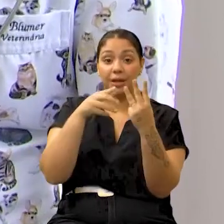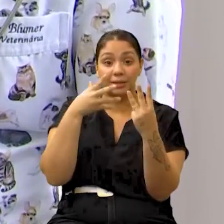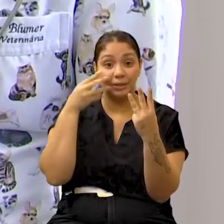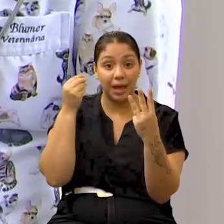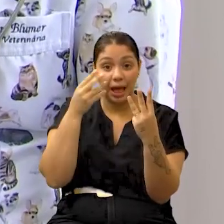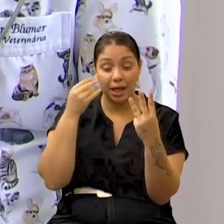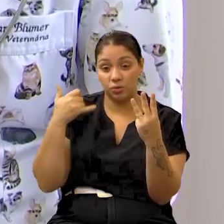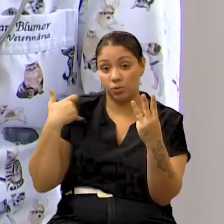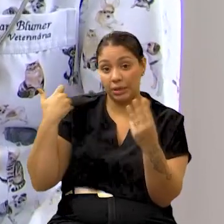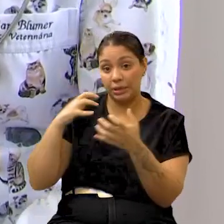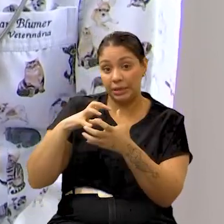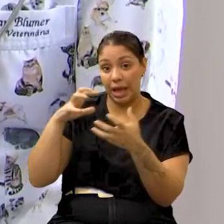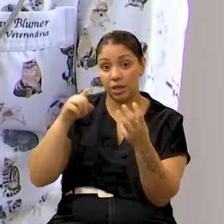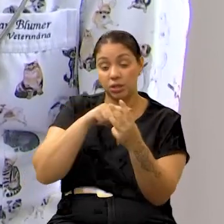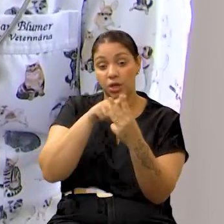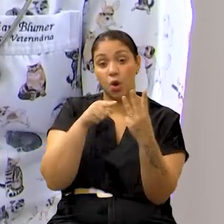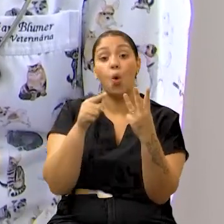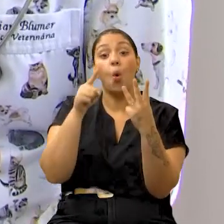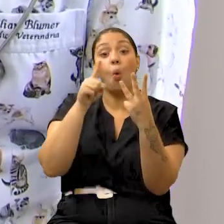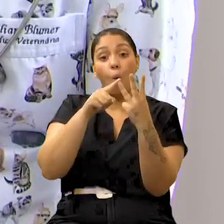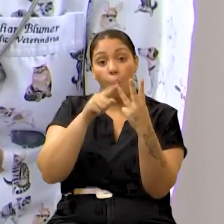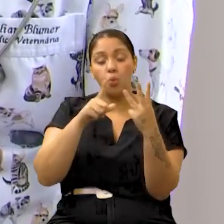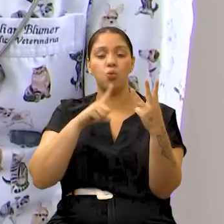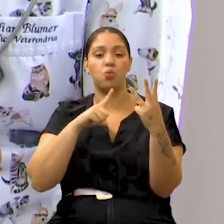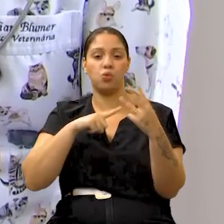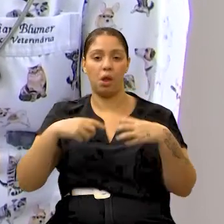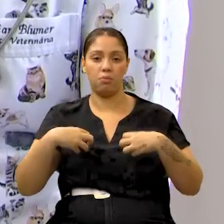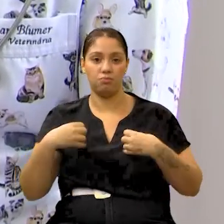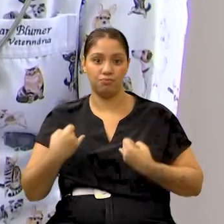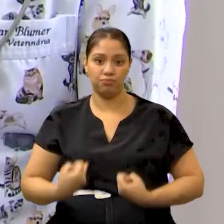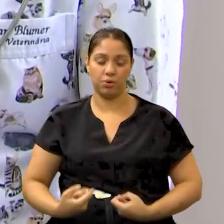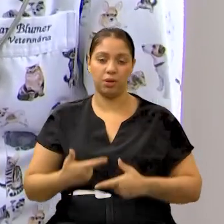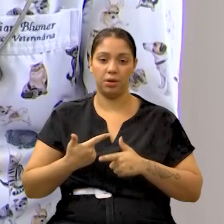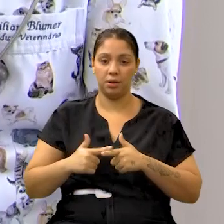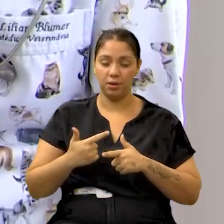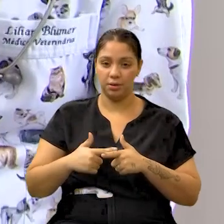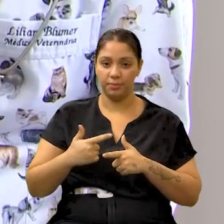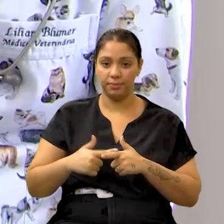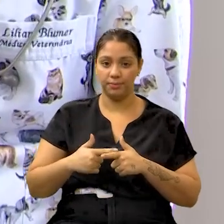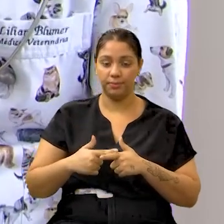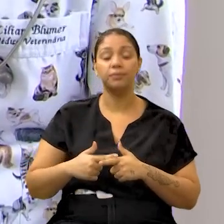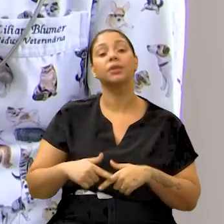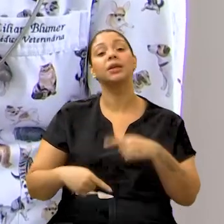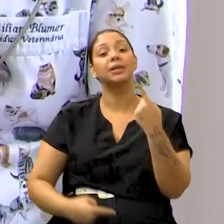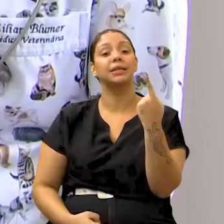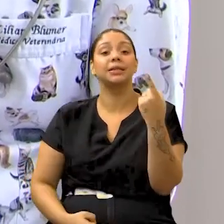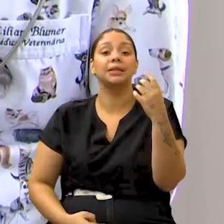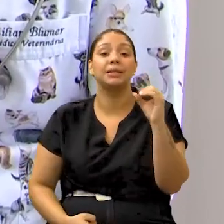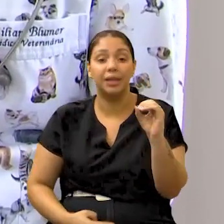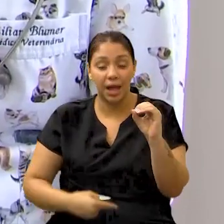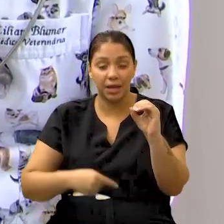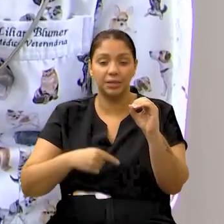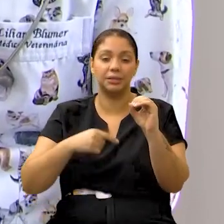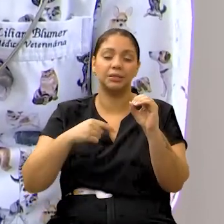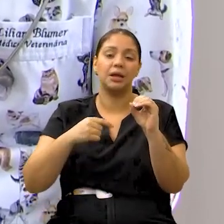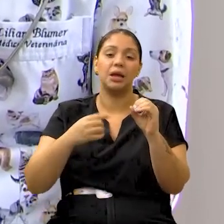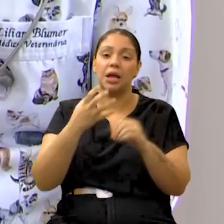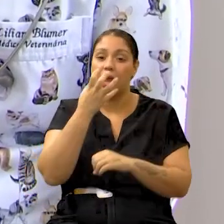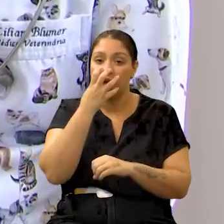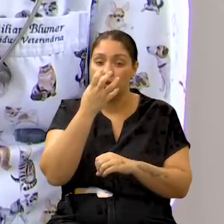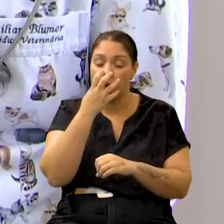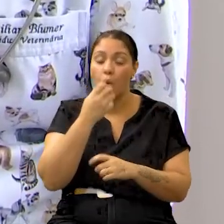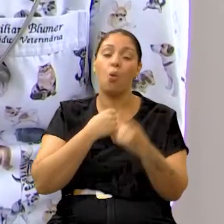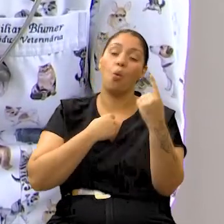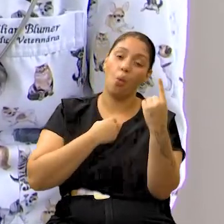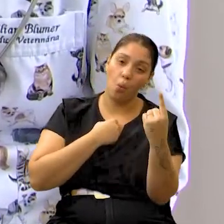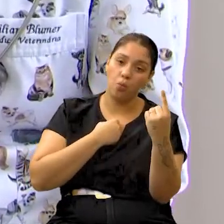gatos idosos, estatisticamente, um é doente renal. E para cada 10 cães idosos, um é doente